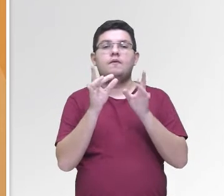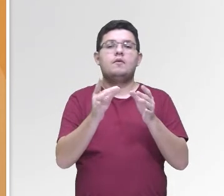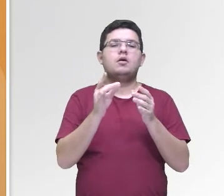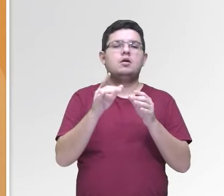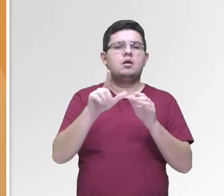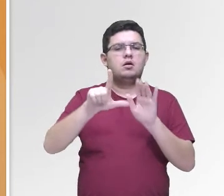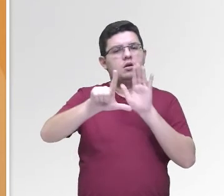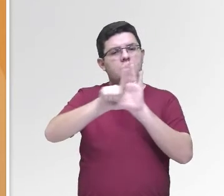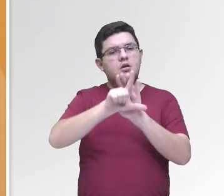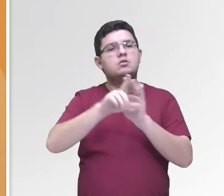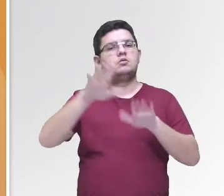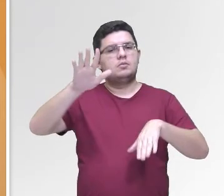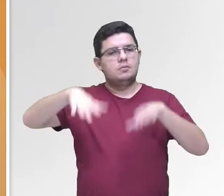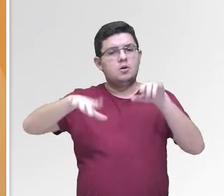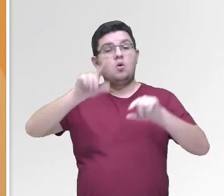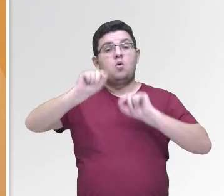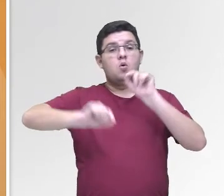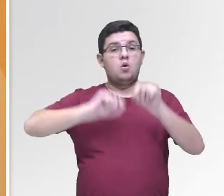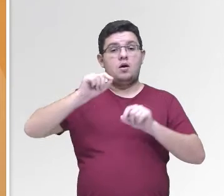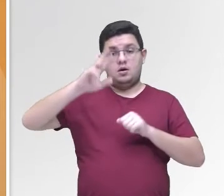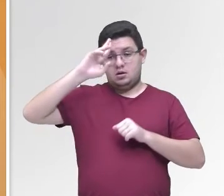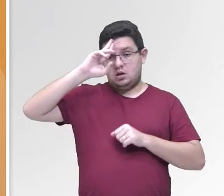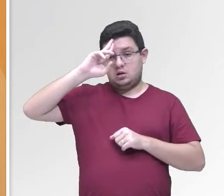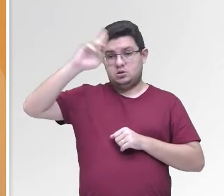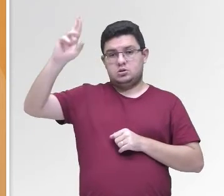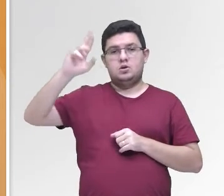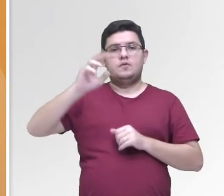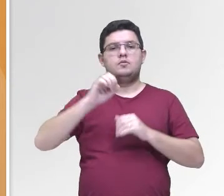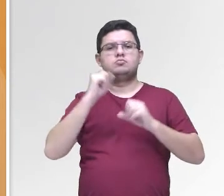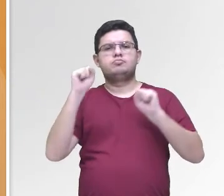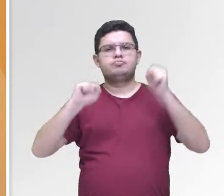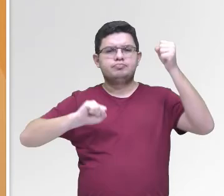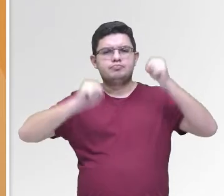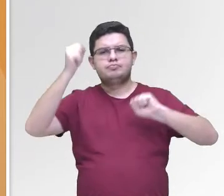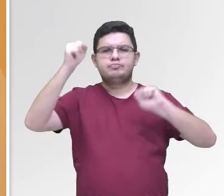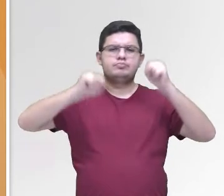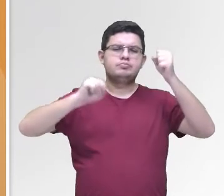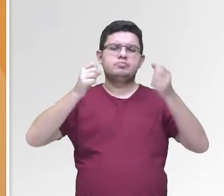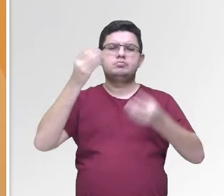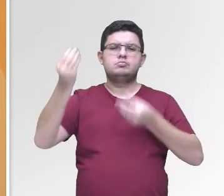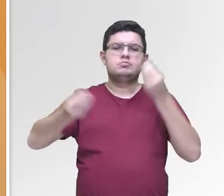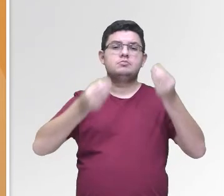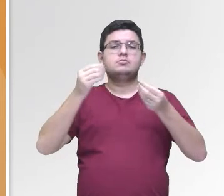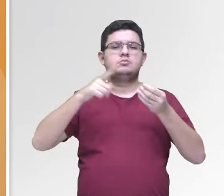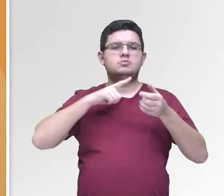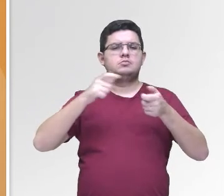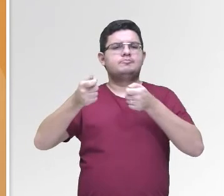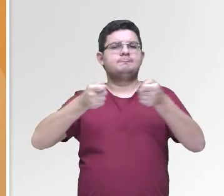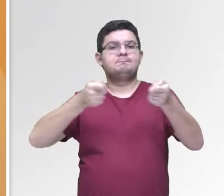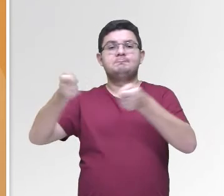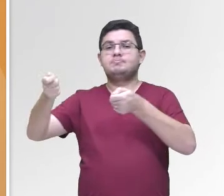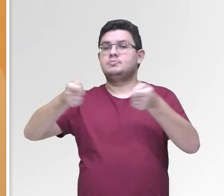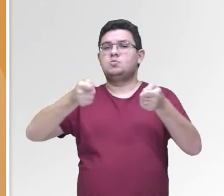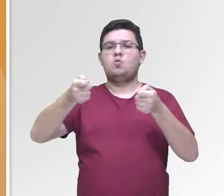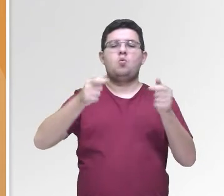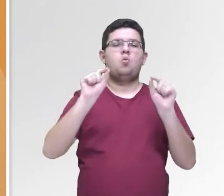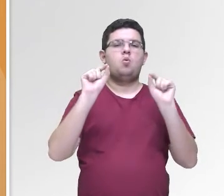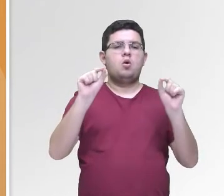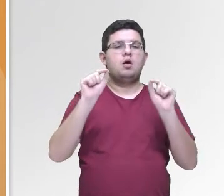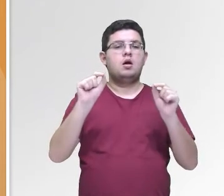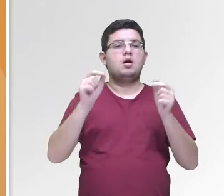os proprietários dessas grandes indústrias, eles tinham domínio sobre essa